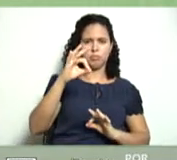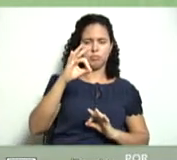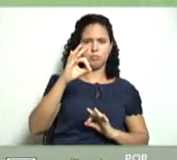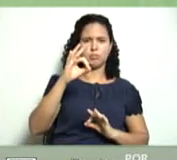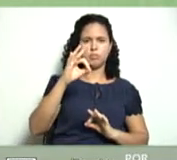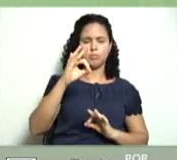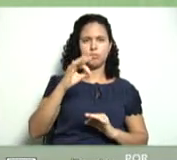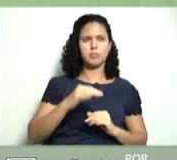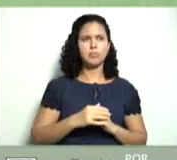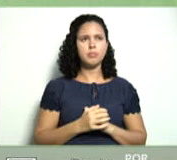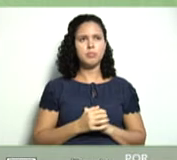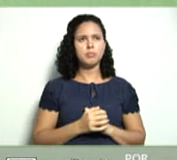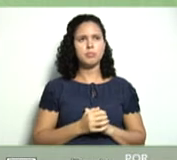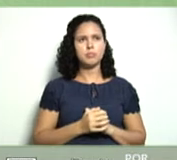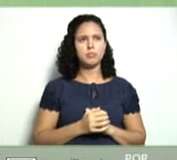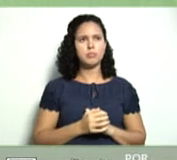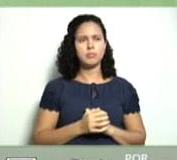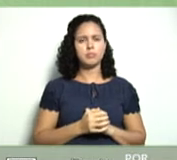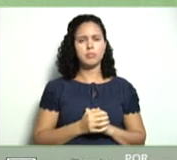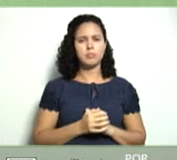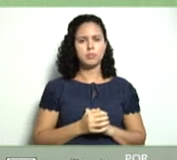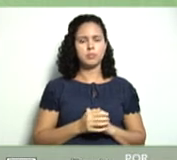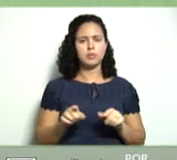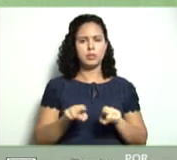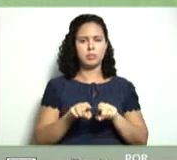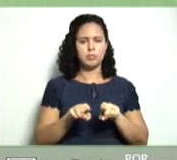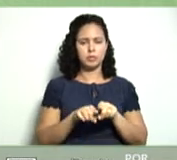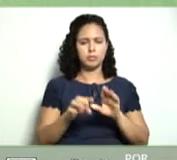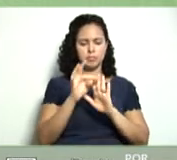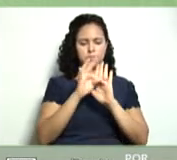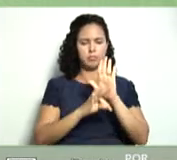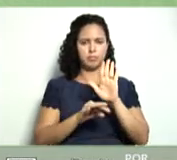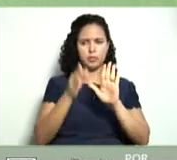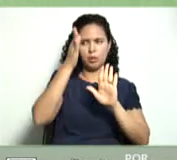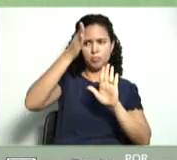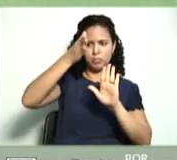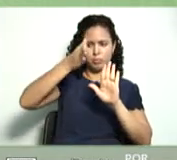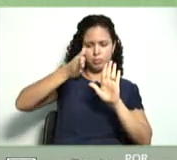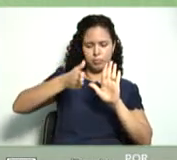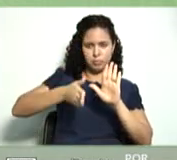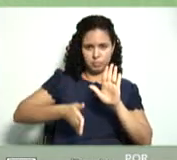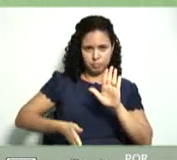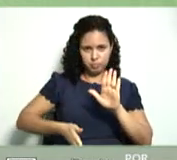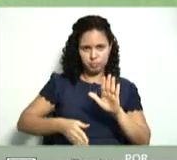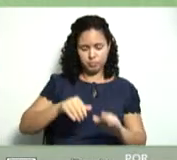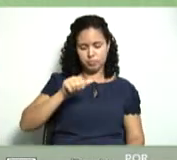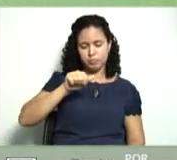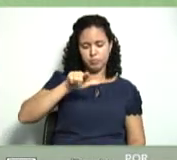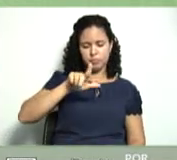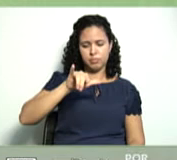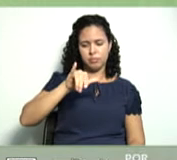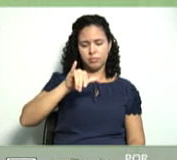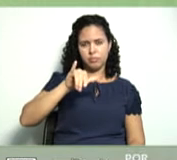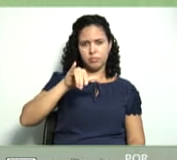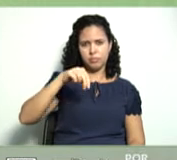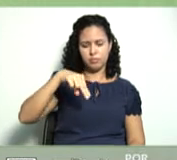a questão de alinhamento que mais cores